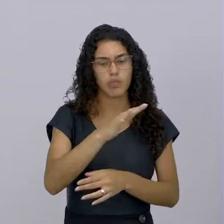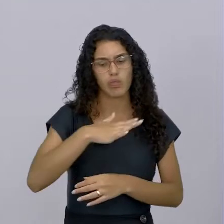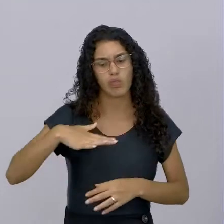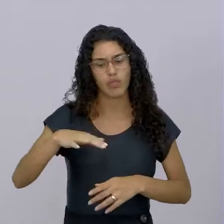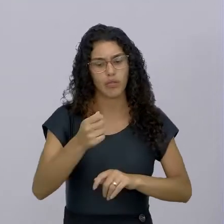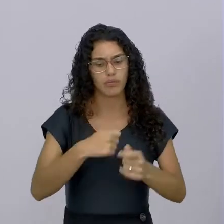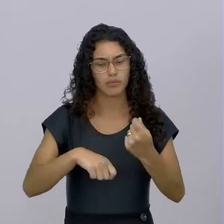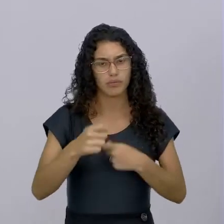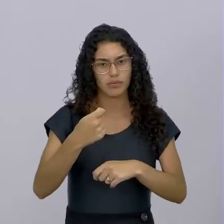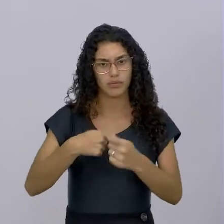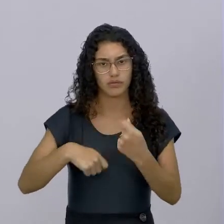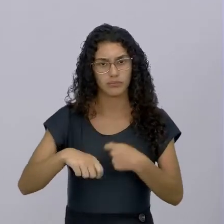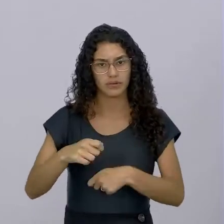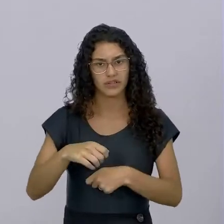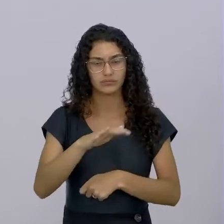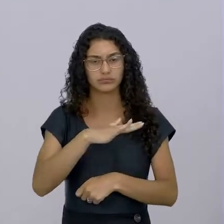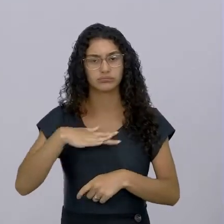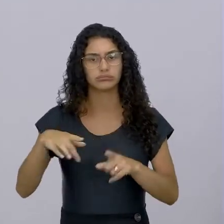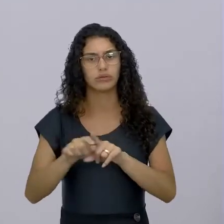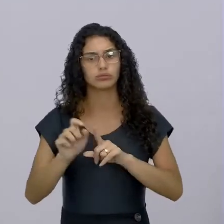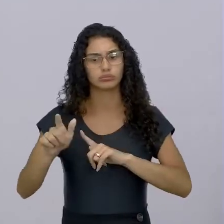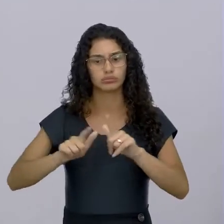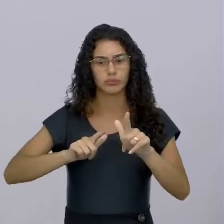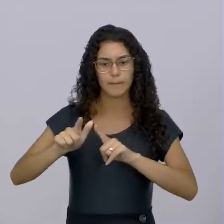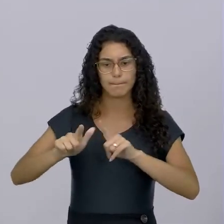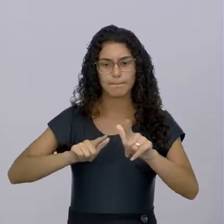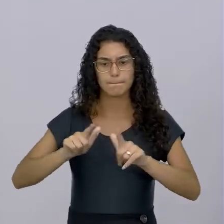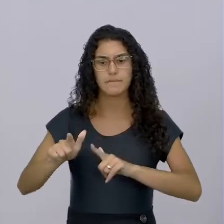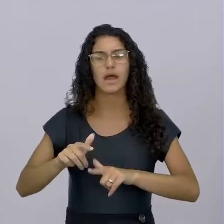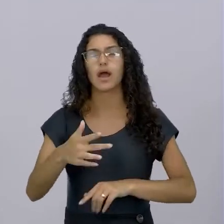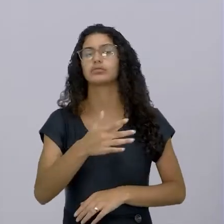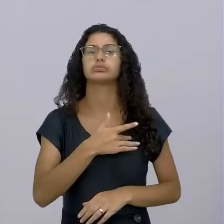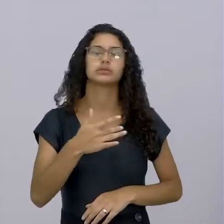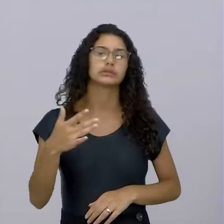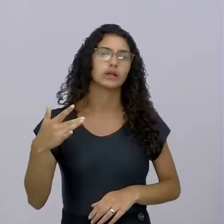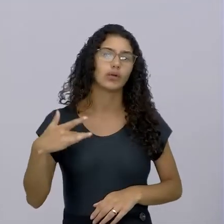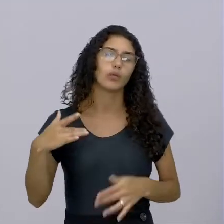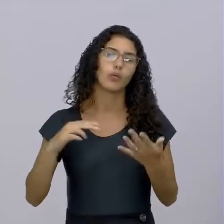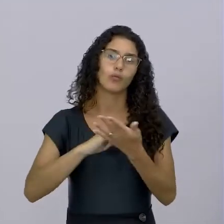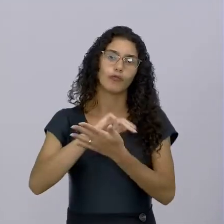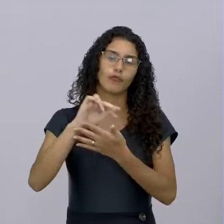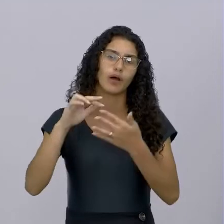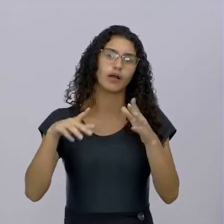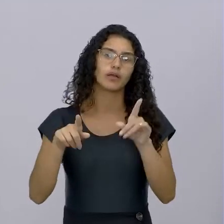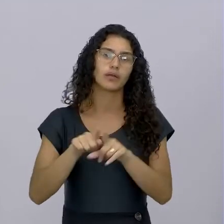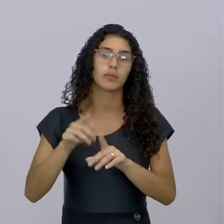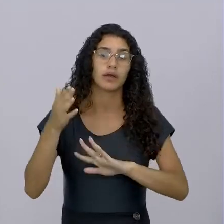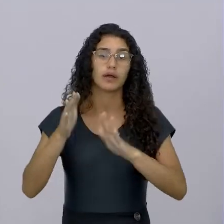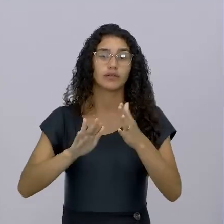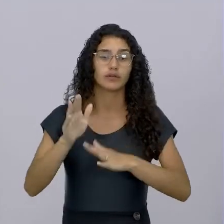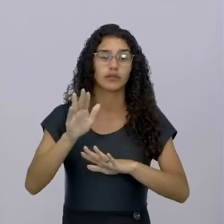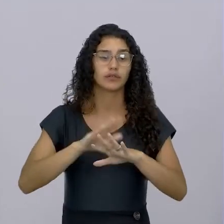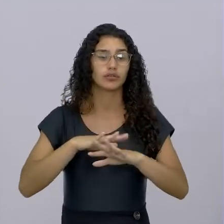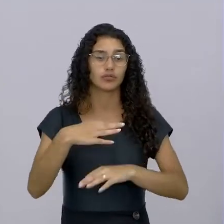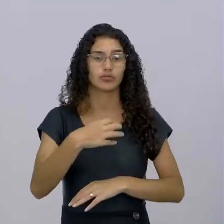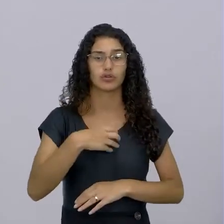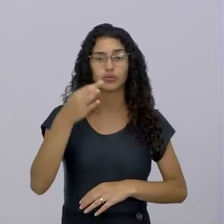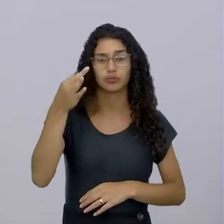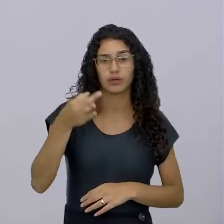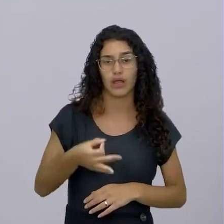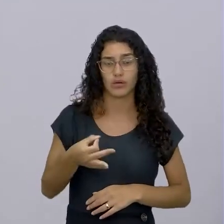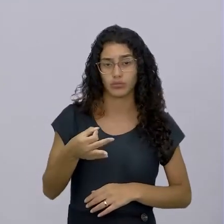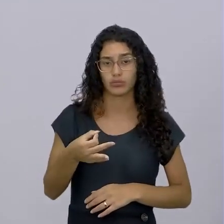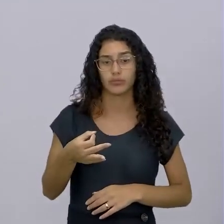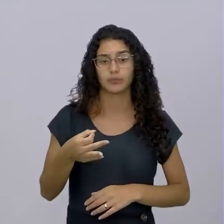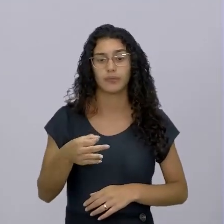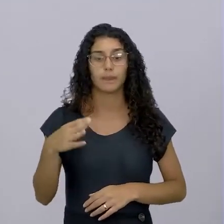da economia, no campo do trabalho, no campo da saúde, etc., e às vezes agir de uma forma célere,